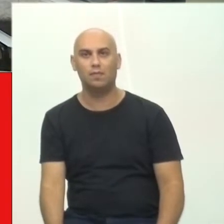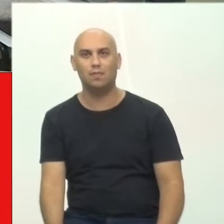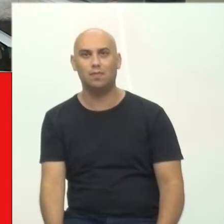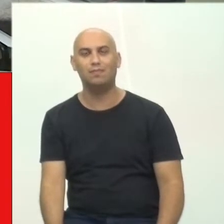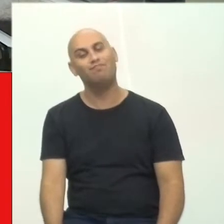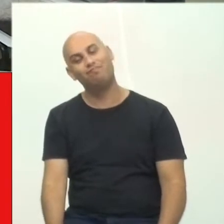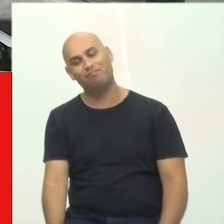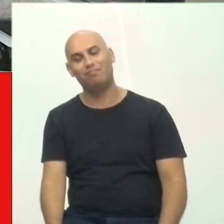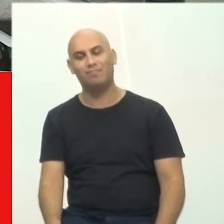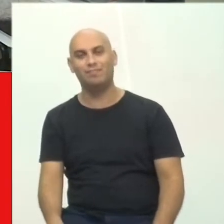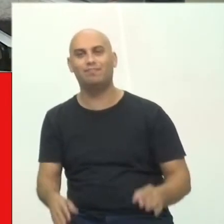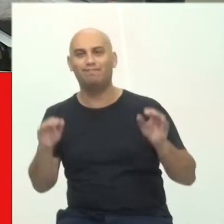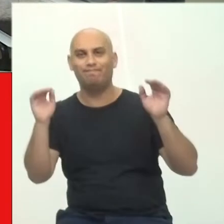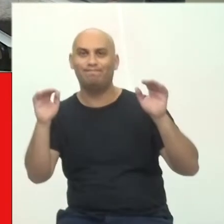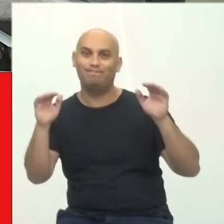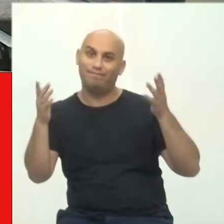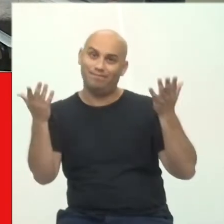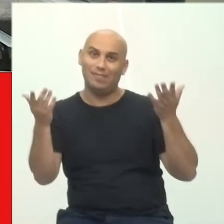enfim.